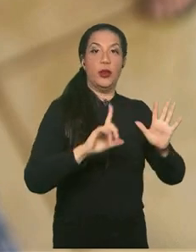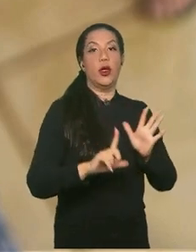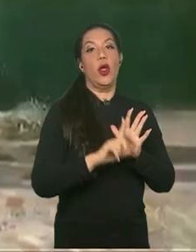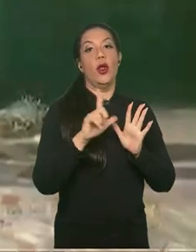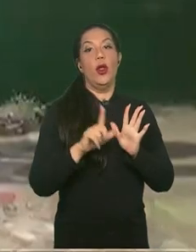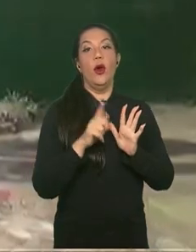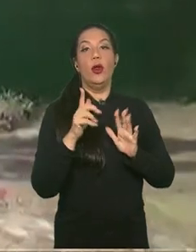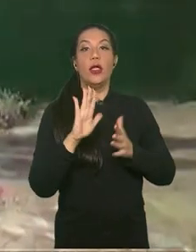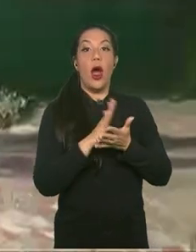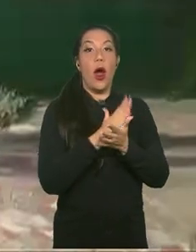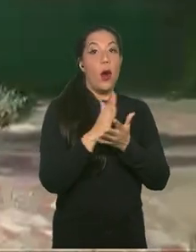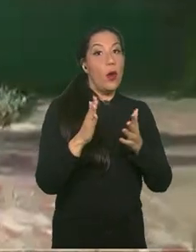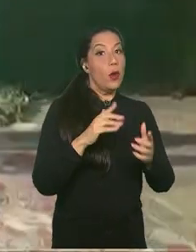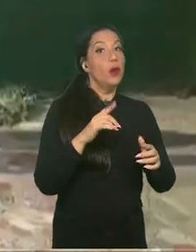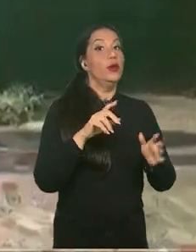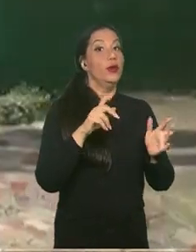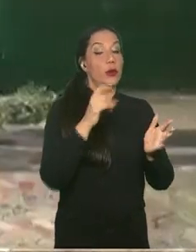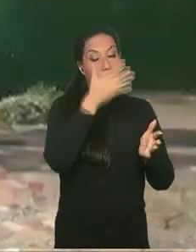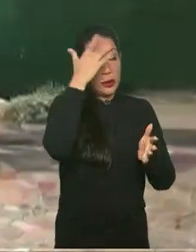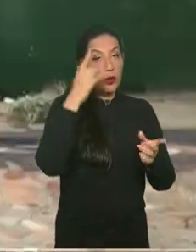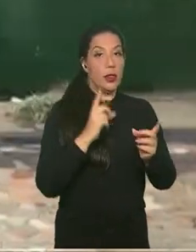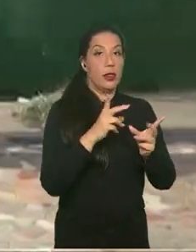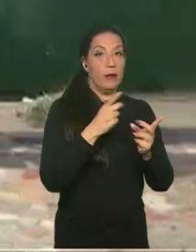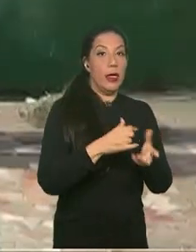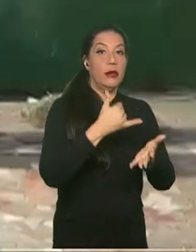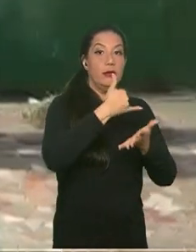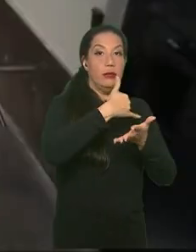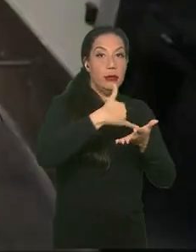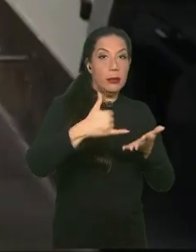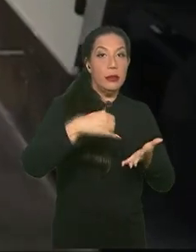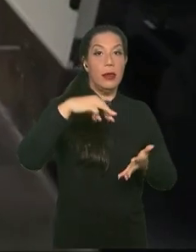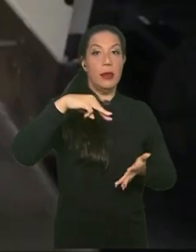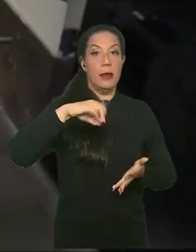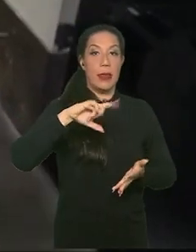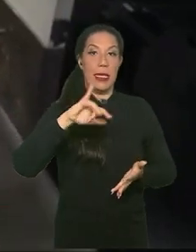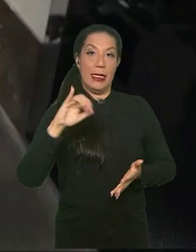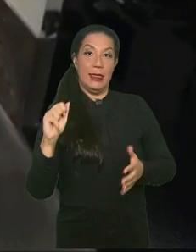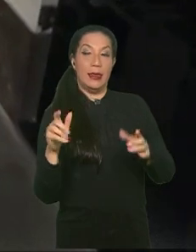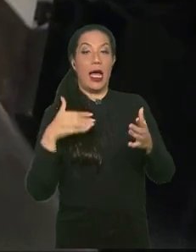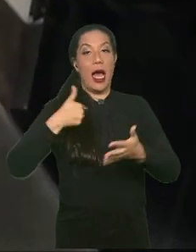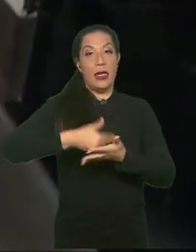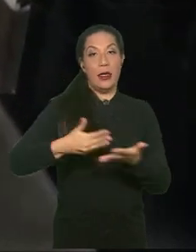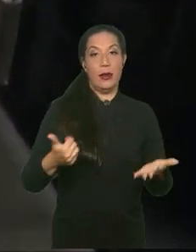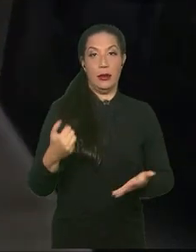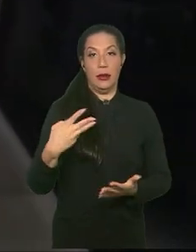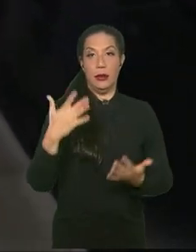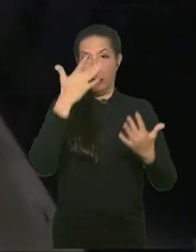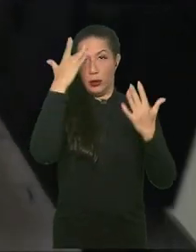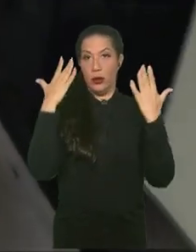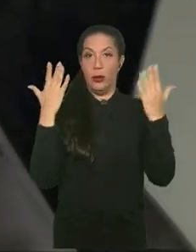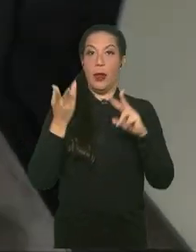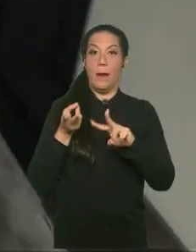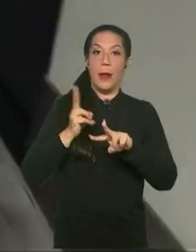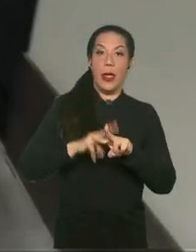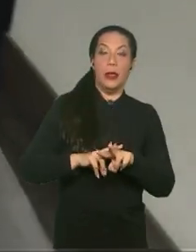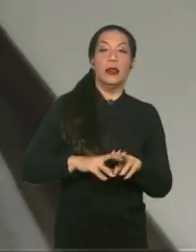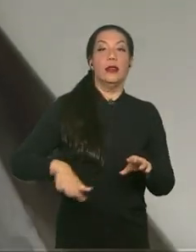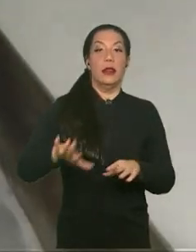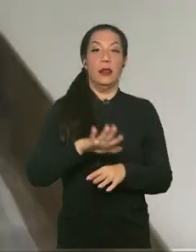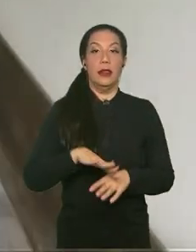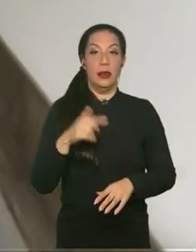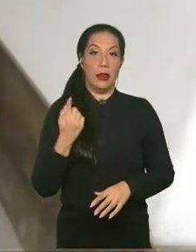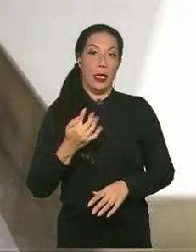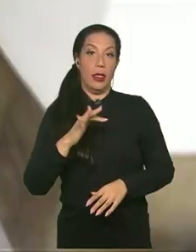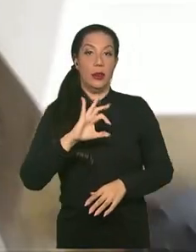Comerciantes alguns ligados a traficantes e milicianos até o momento 13 suspeitos foram presos entre eles